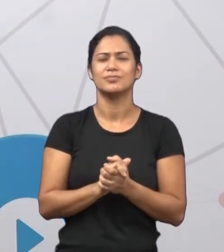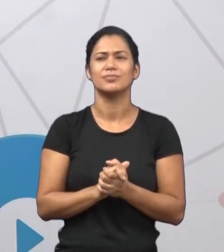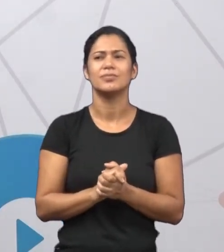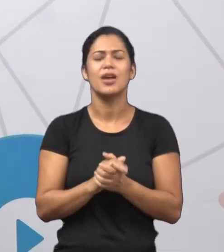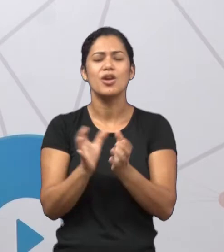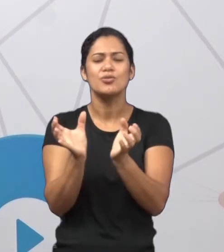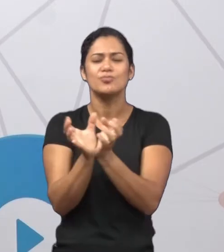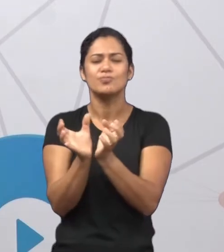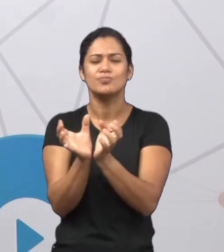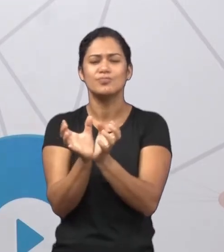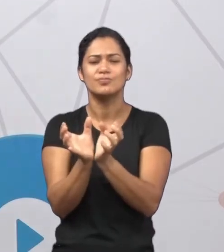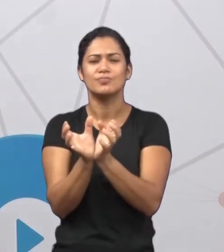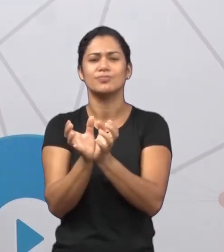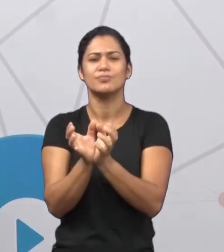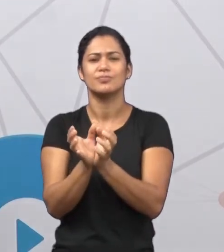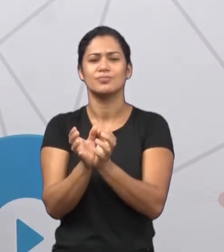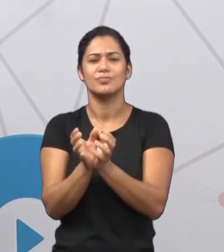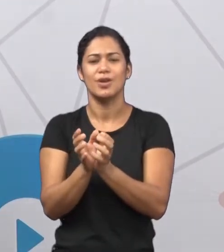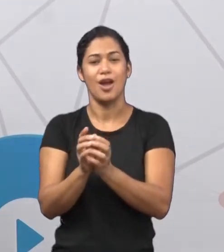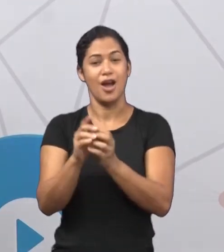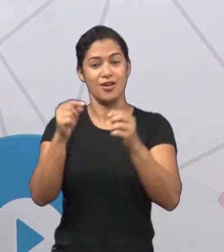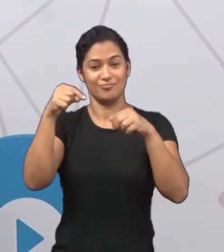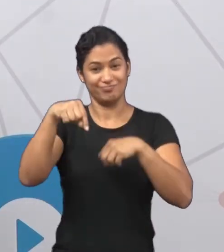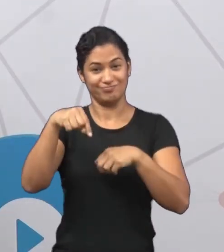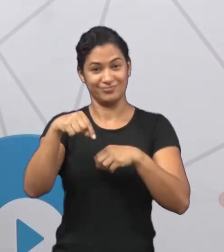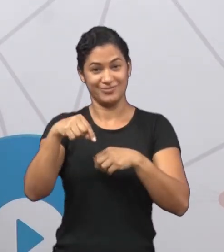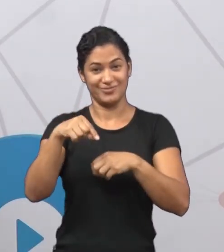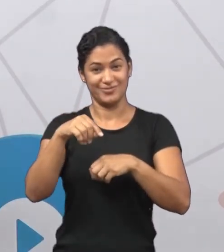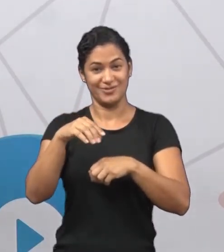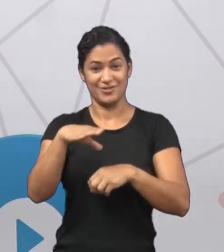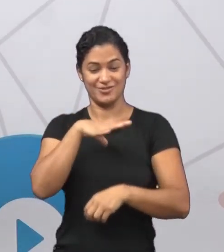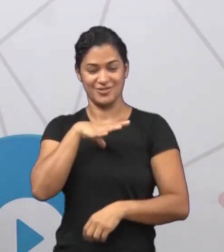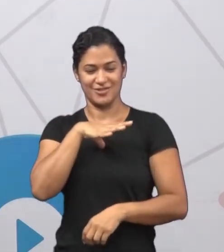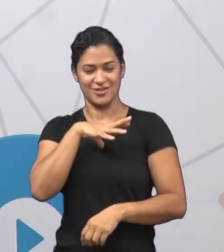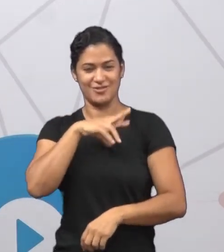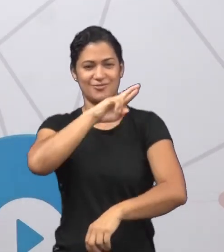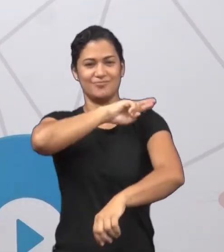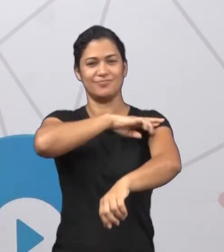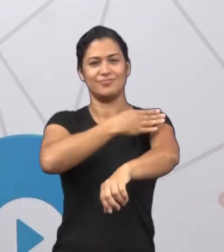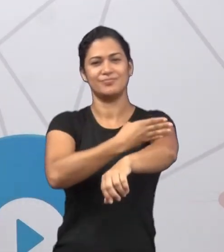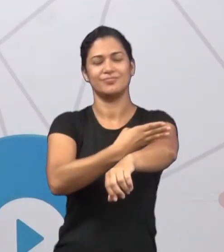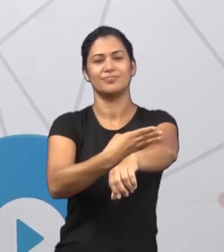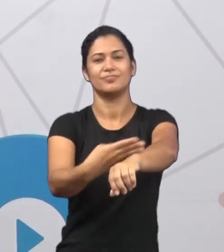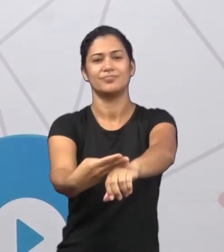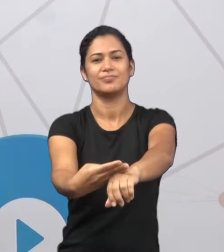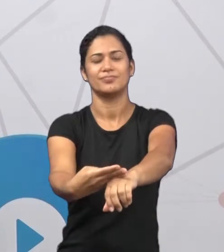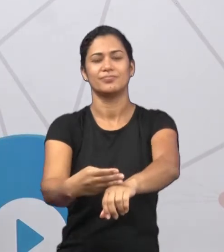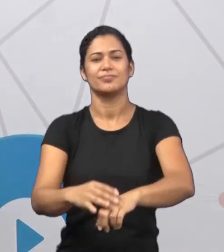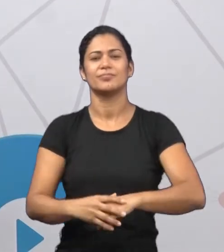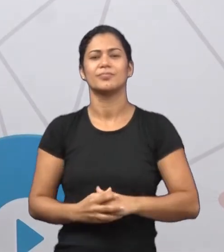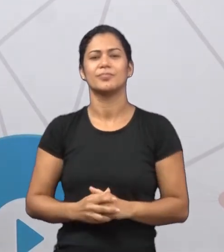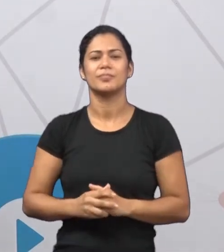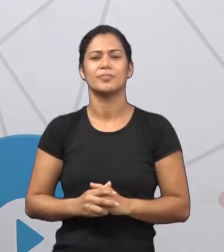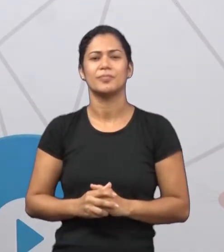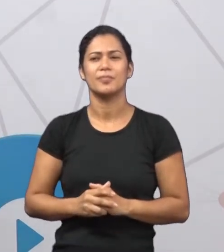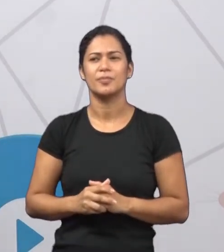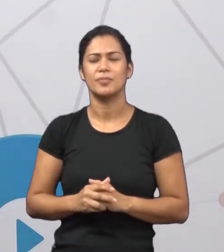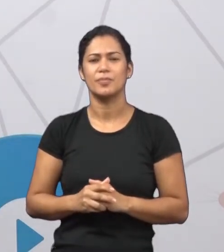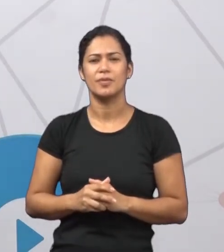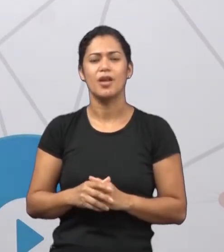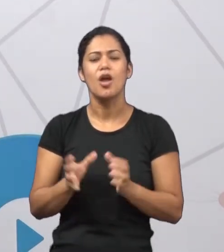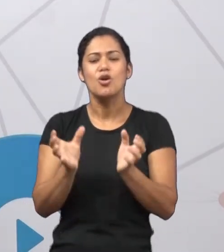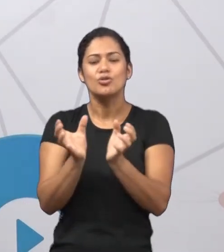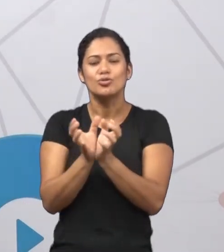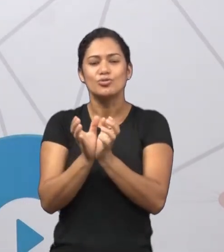Uma cidade. A nossa cidade é a cidade de Rio Branco. Então, todos os bairros formam uma cidade. E quando nós moramos